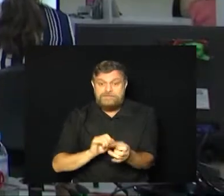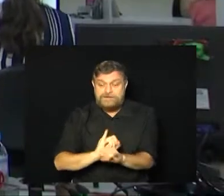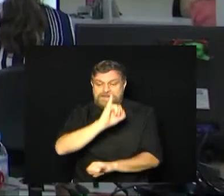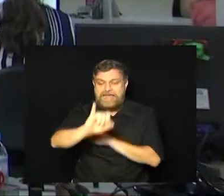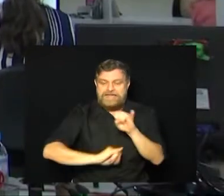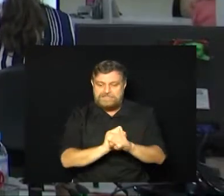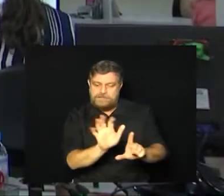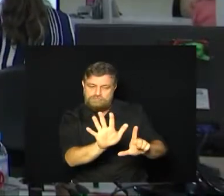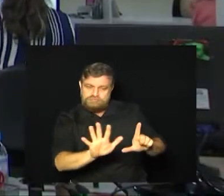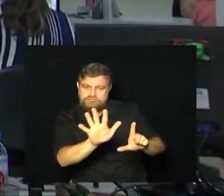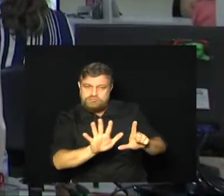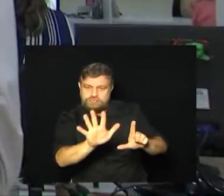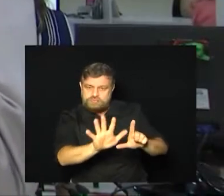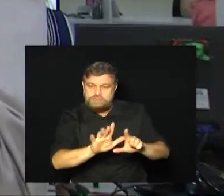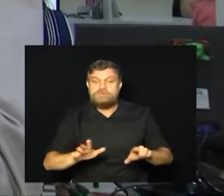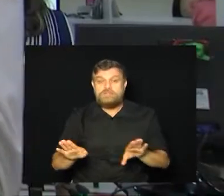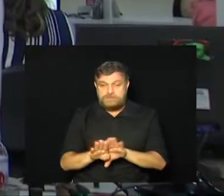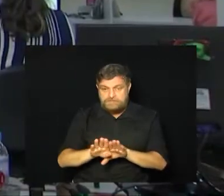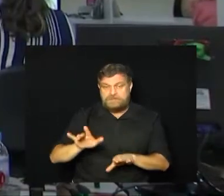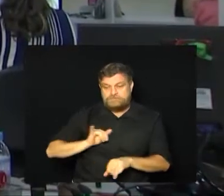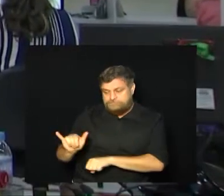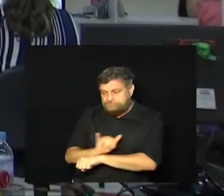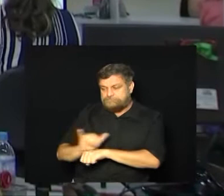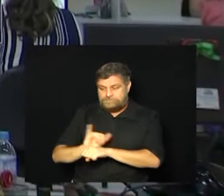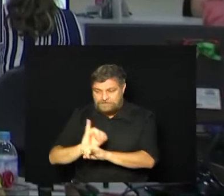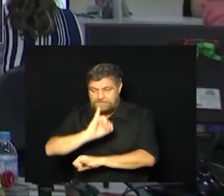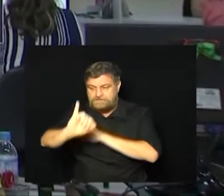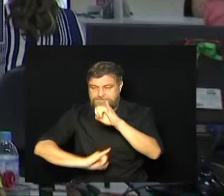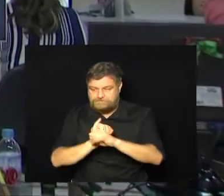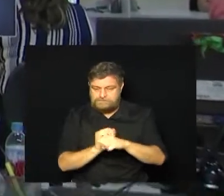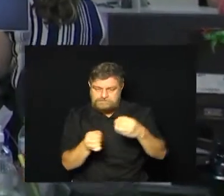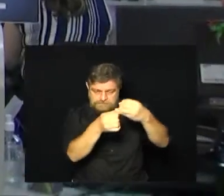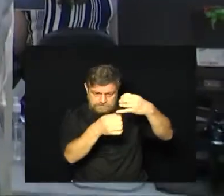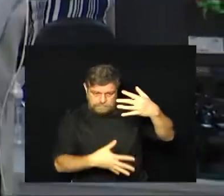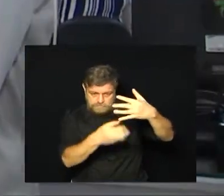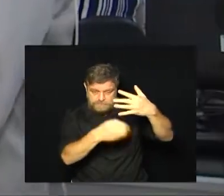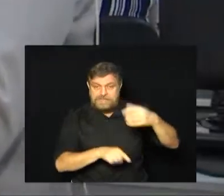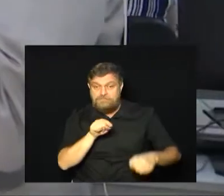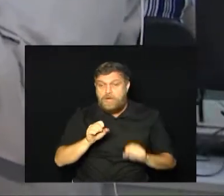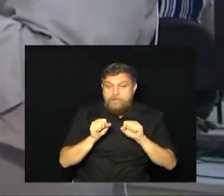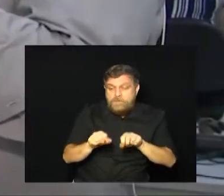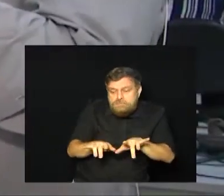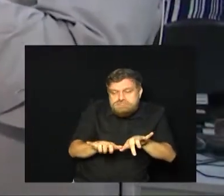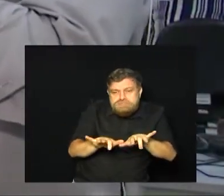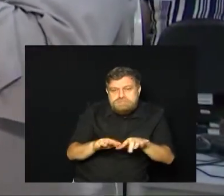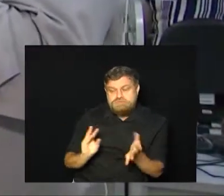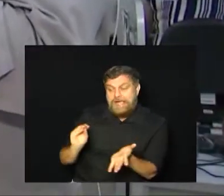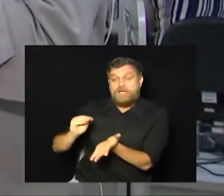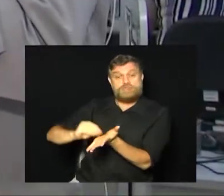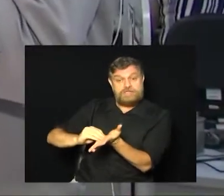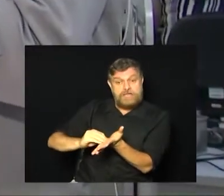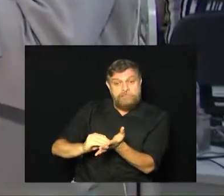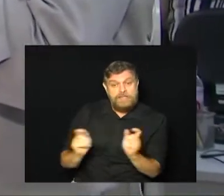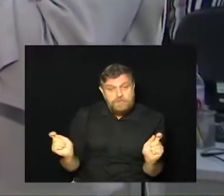Isso. As opções aqui são atendimento online através do chat e você também pode fazer o agendamento, porque